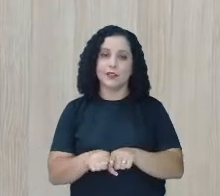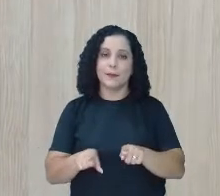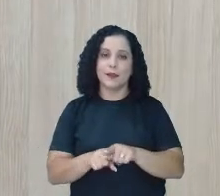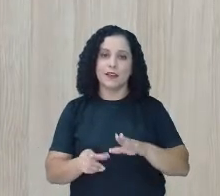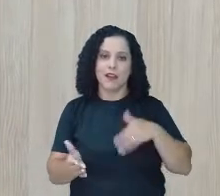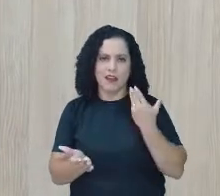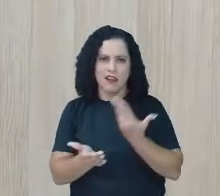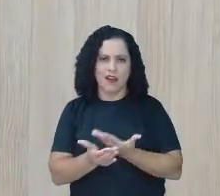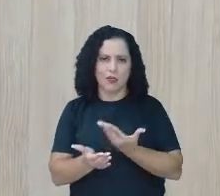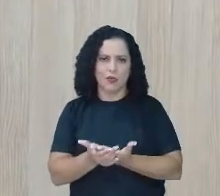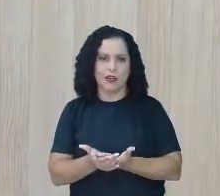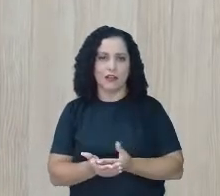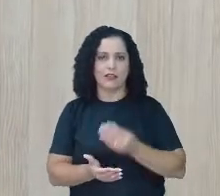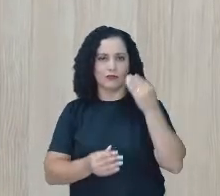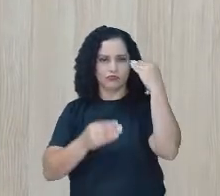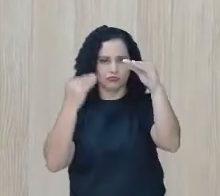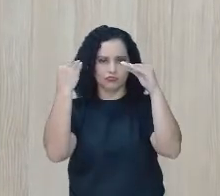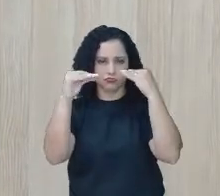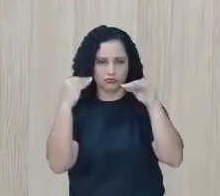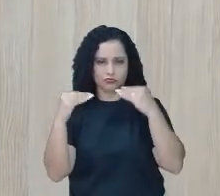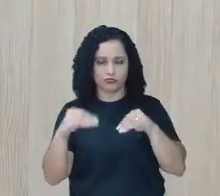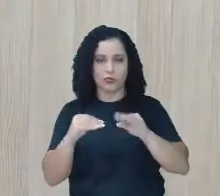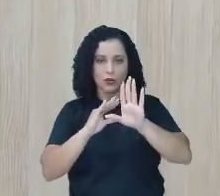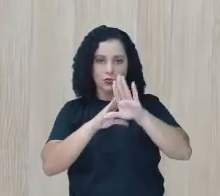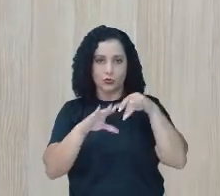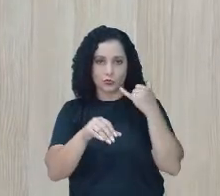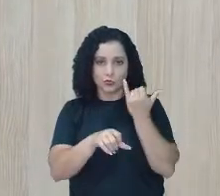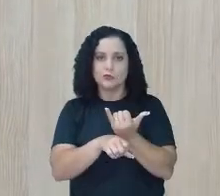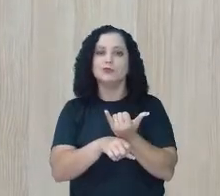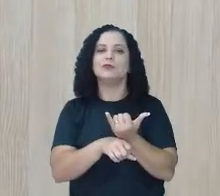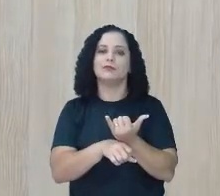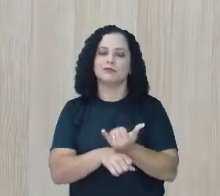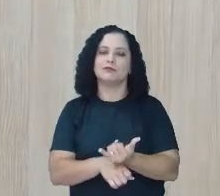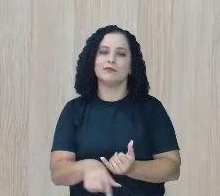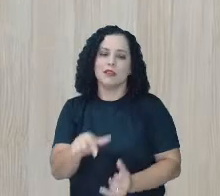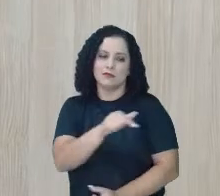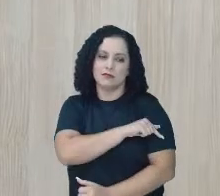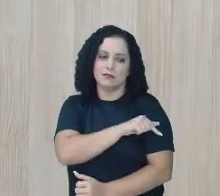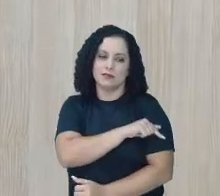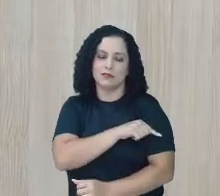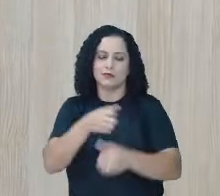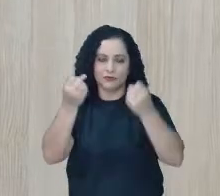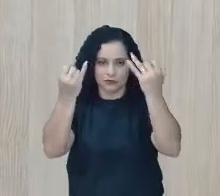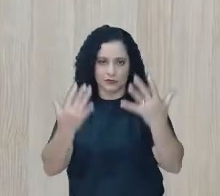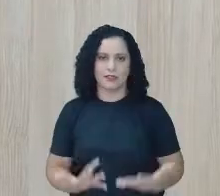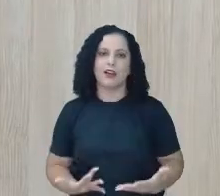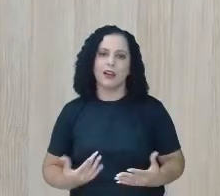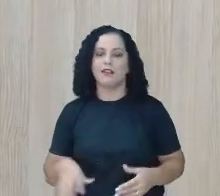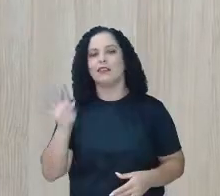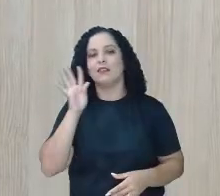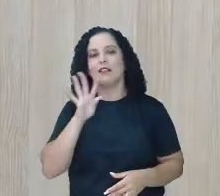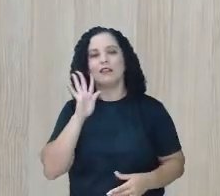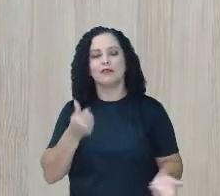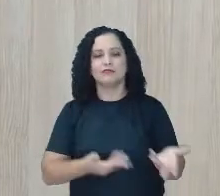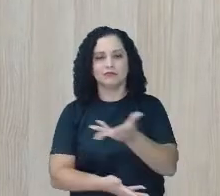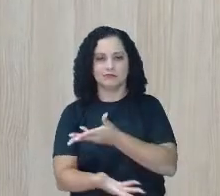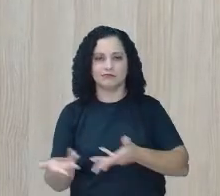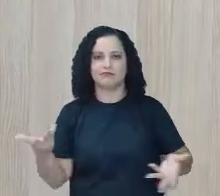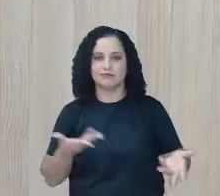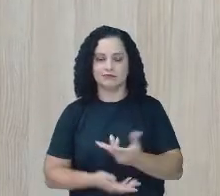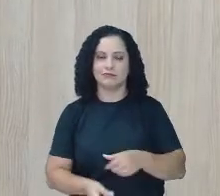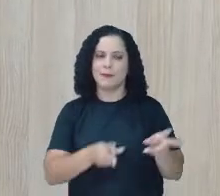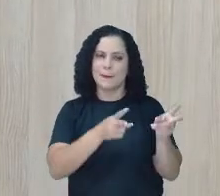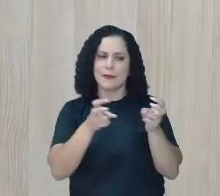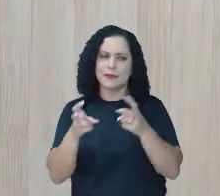aula também lá no canal da gente, lá na playlist do 7º ano, falando sobre isso. Então, está sendo massa a interação de vocês, percebendo